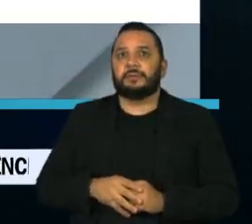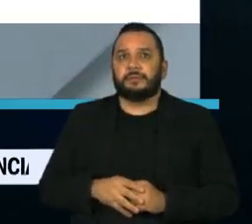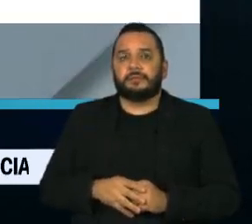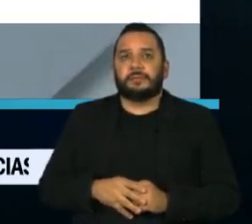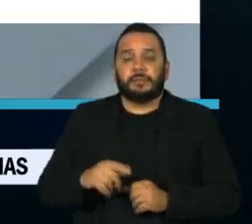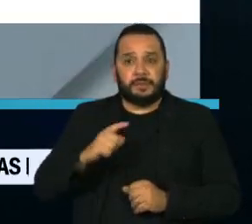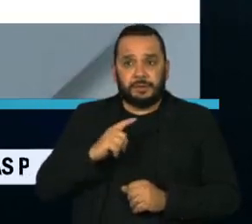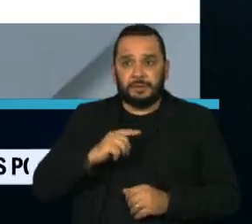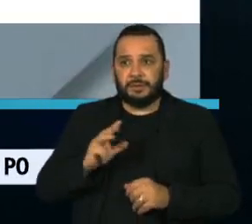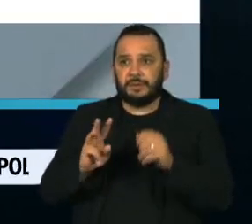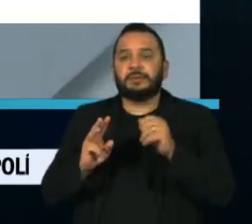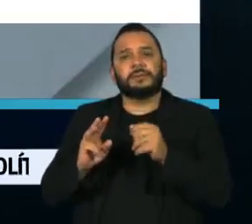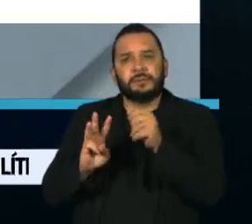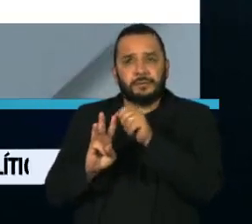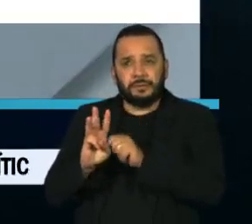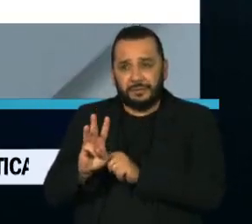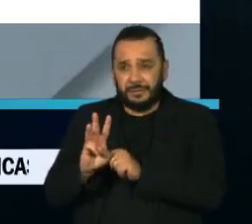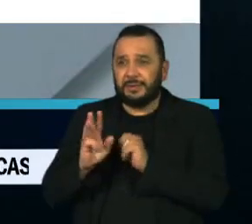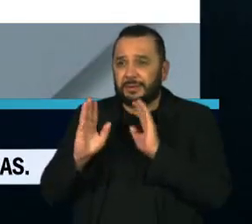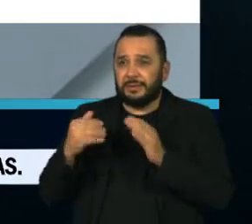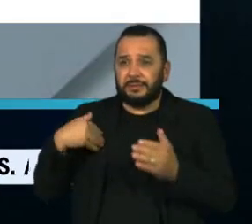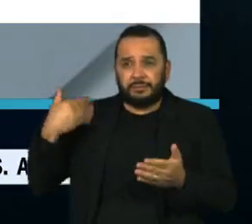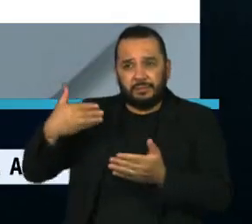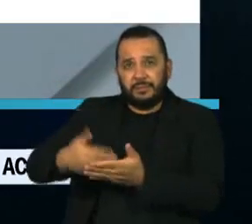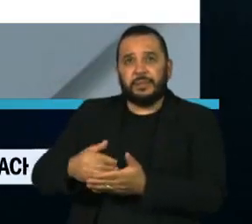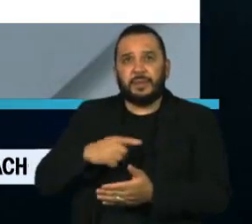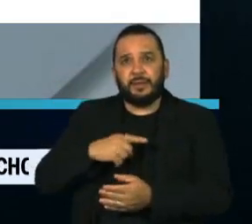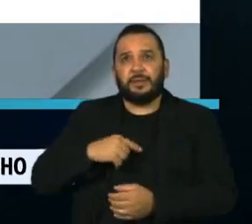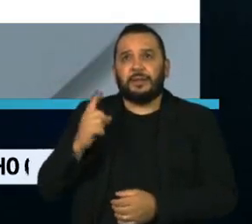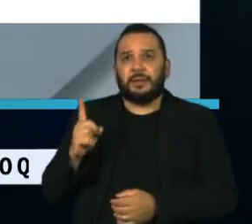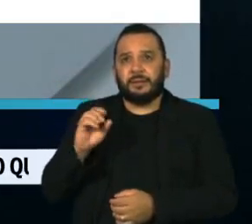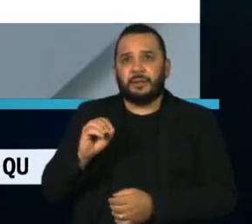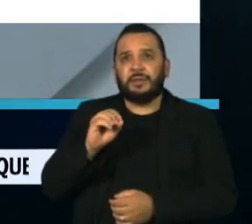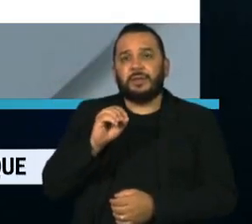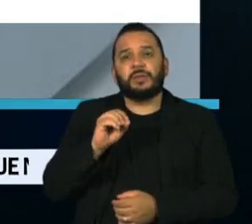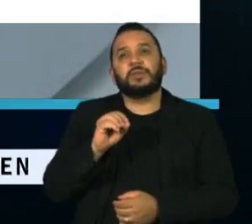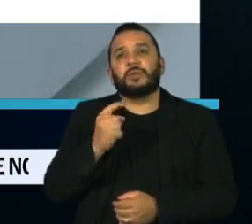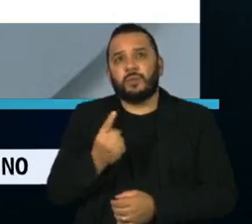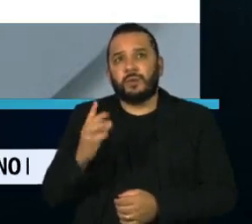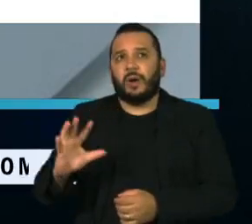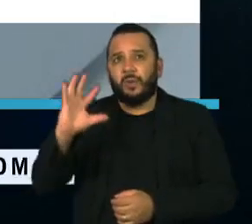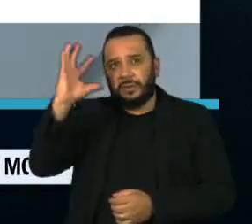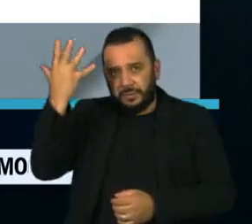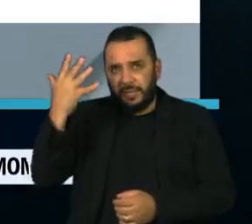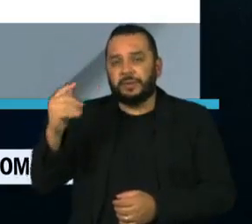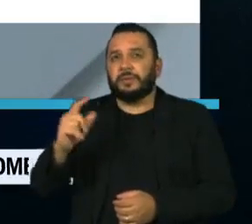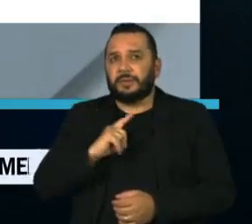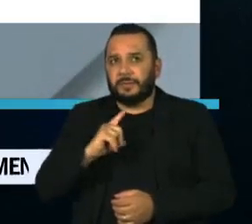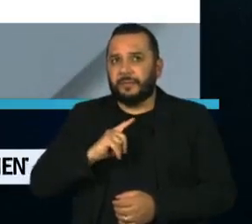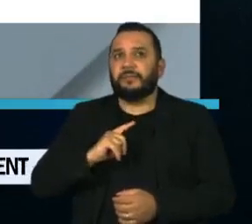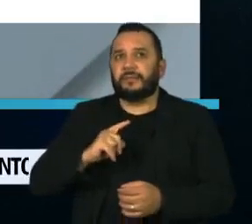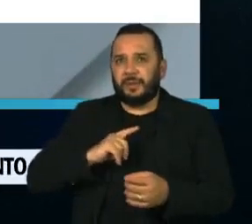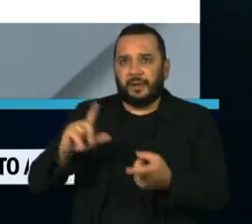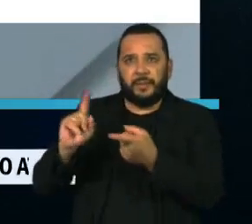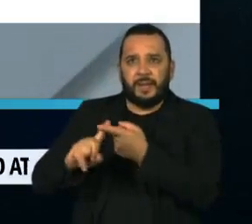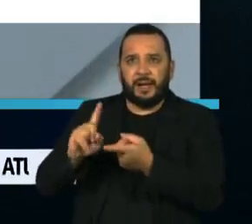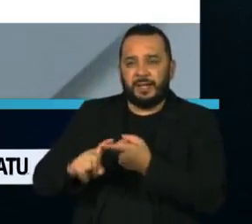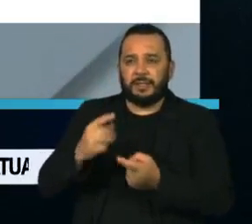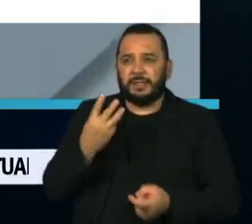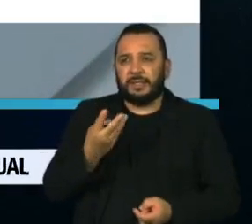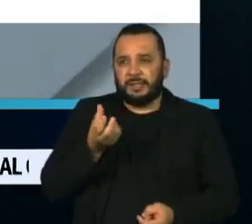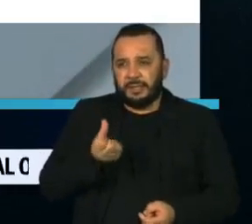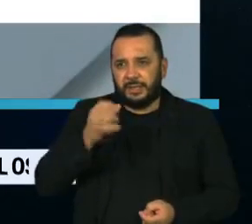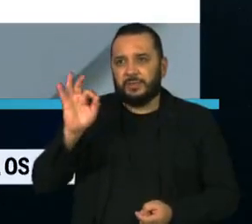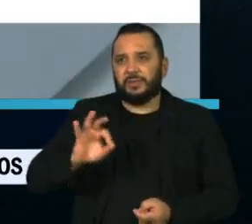último trimestre disponível, entretanto, foram 101 ocorrências. O crime que lidera a lista é o de ameaça, com 36%